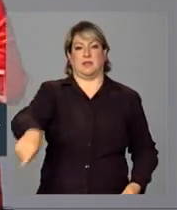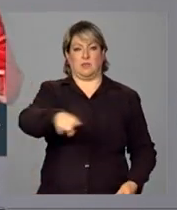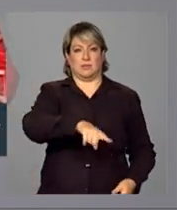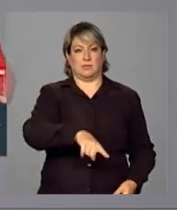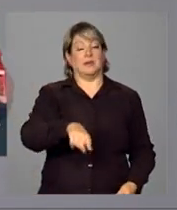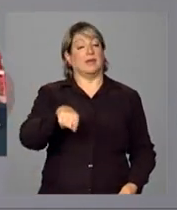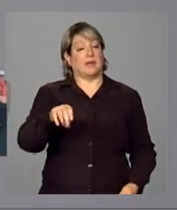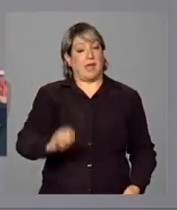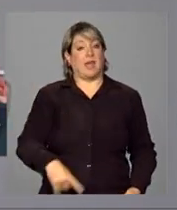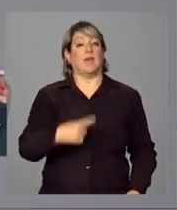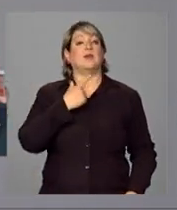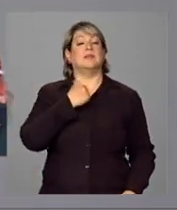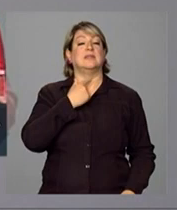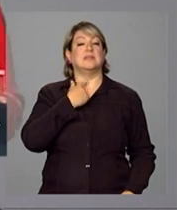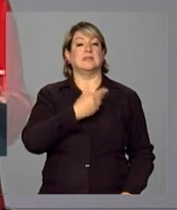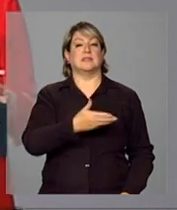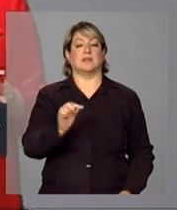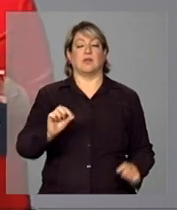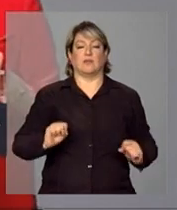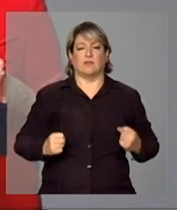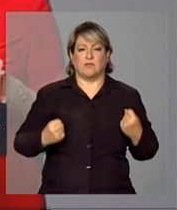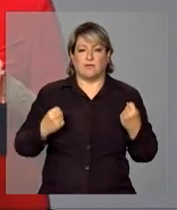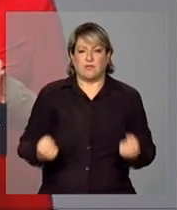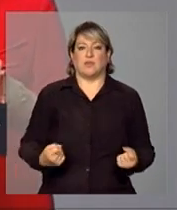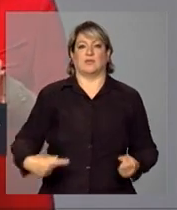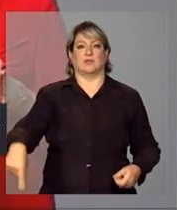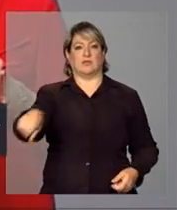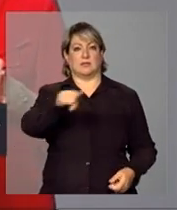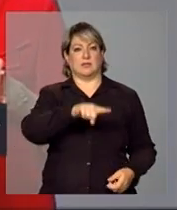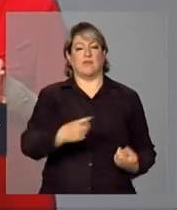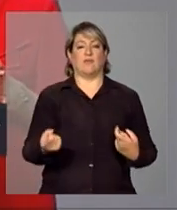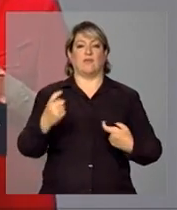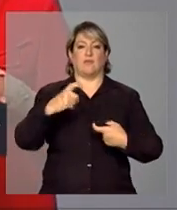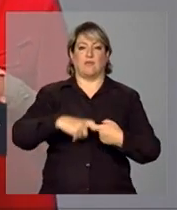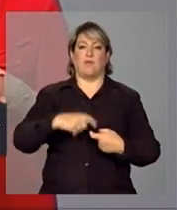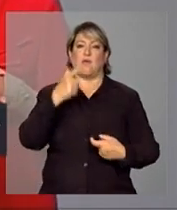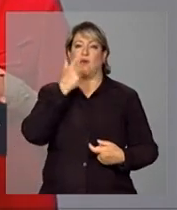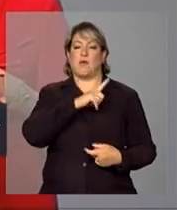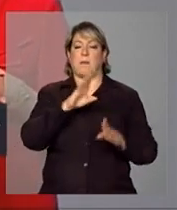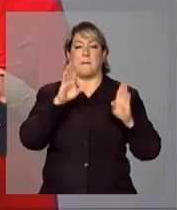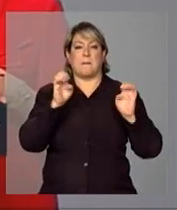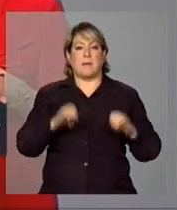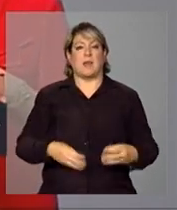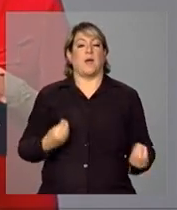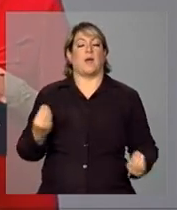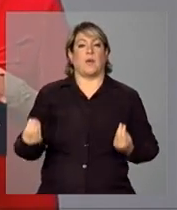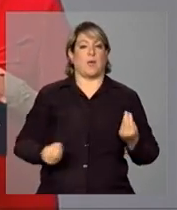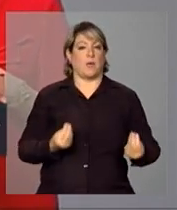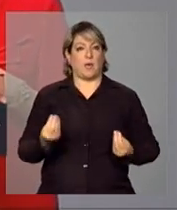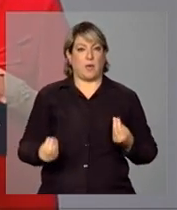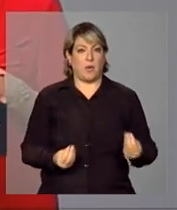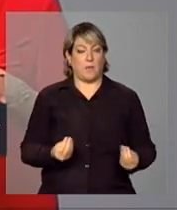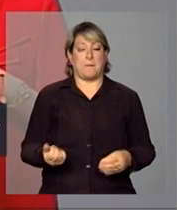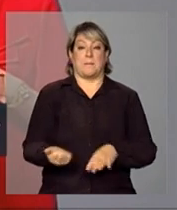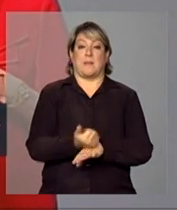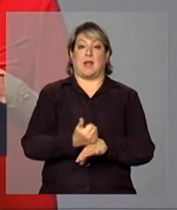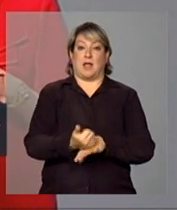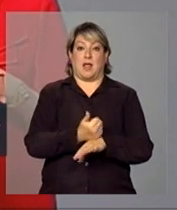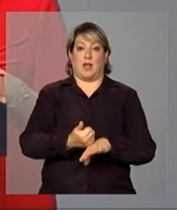eu desejo que o esforço de vocês retorne sobre a forma de uma